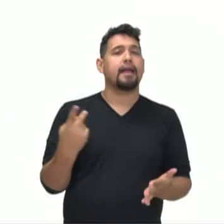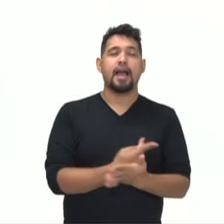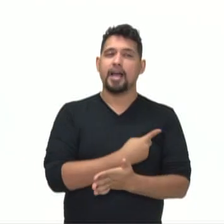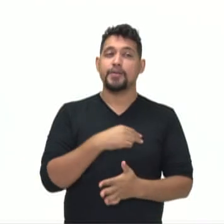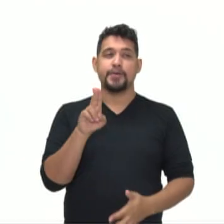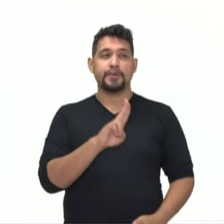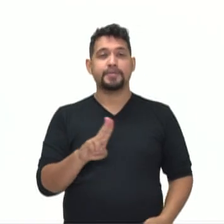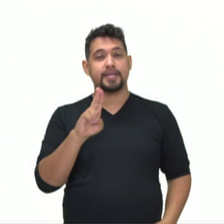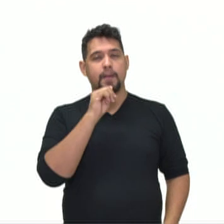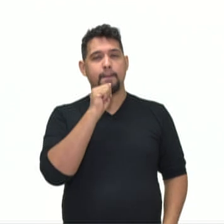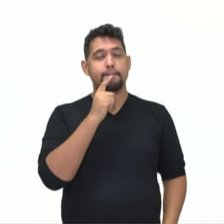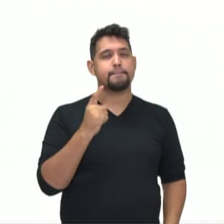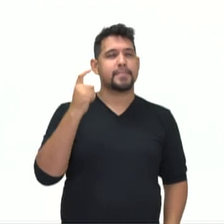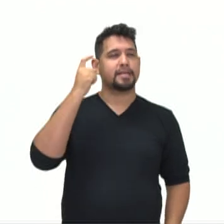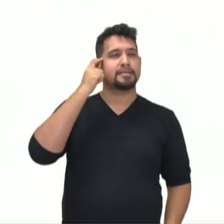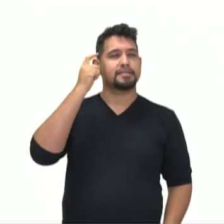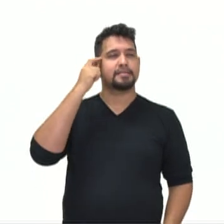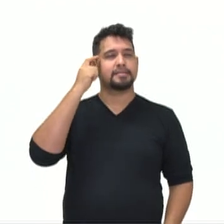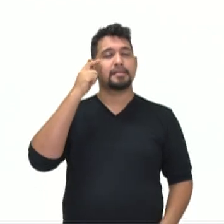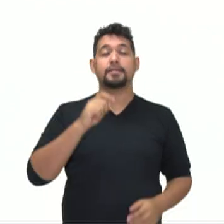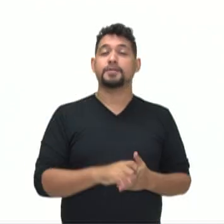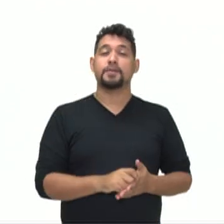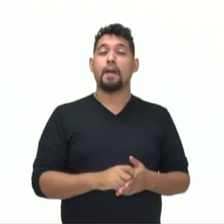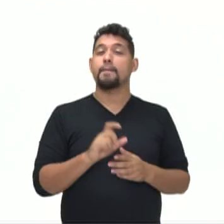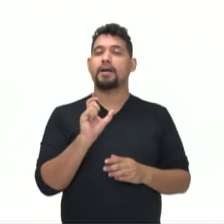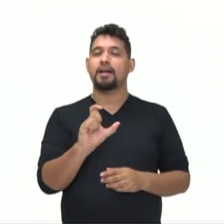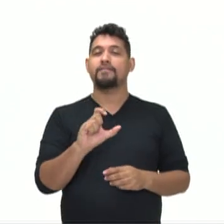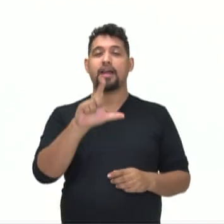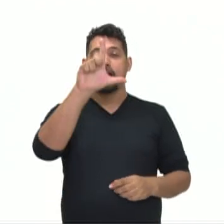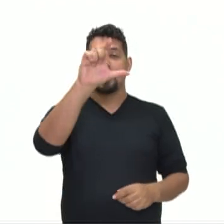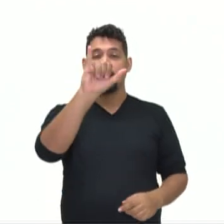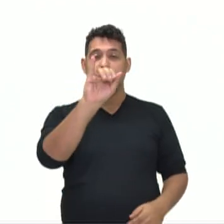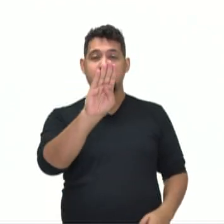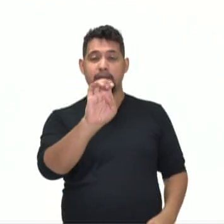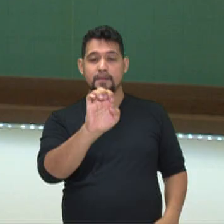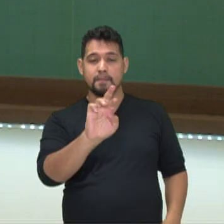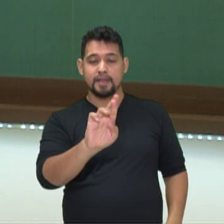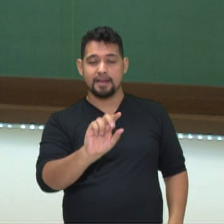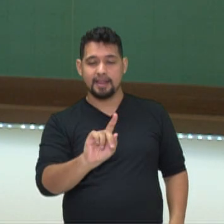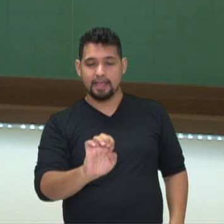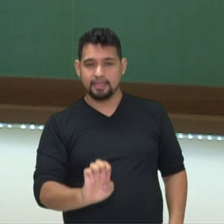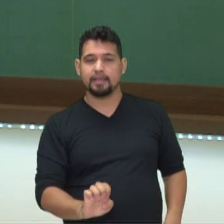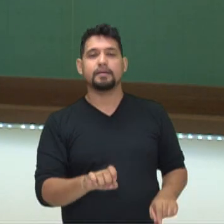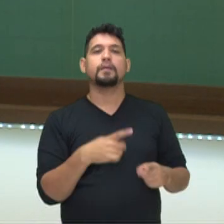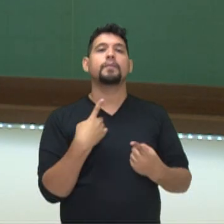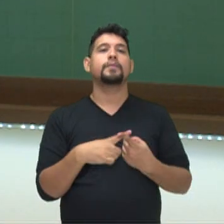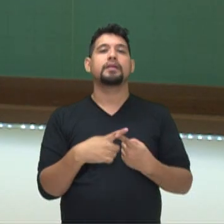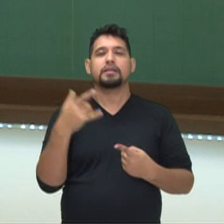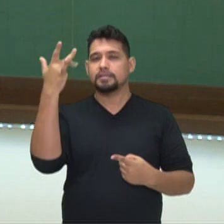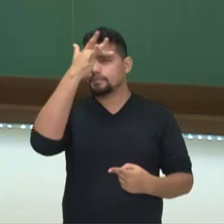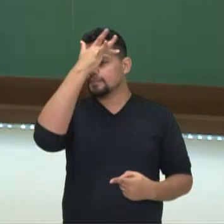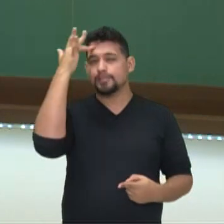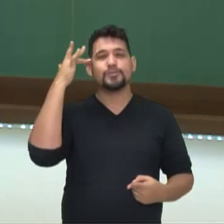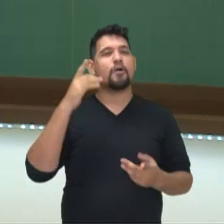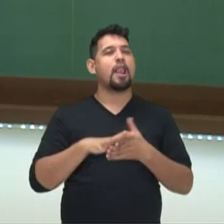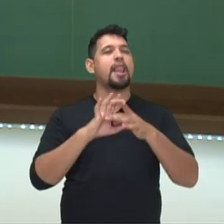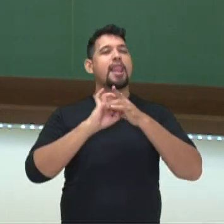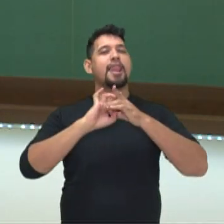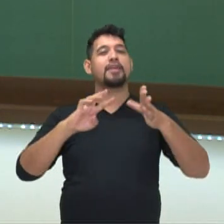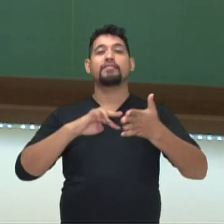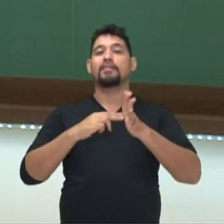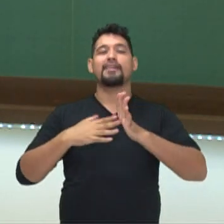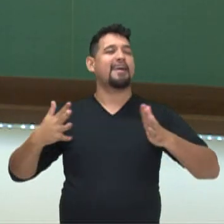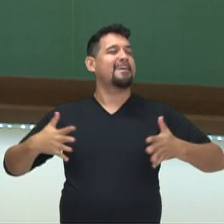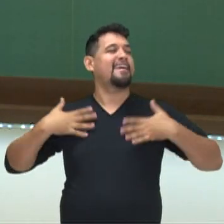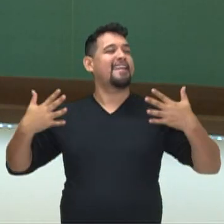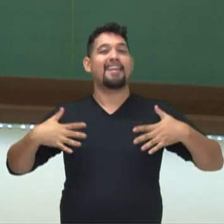aqui, ó, pensando a palavra liberdade, o A, alegria, porque as pessoas livres são alegres. Inclusive os